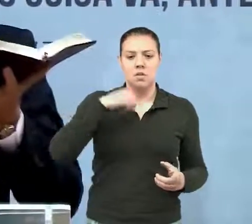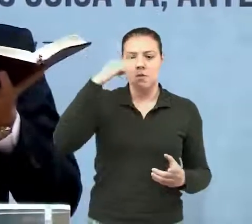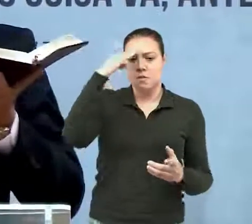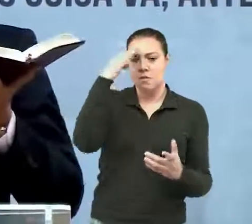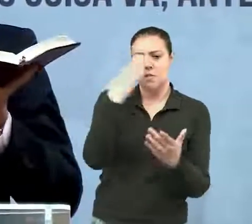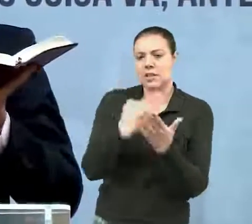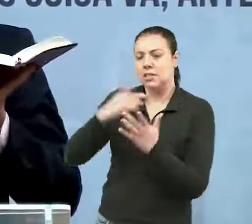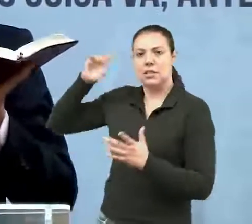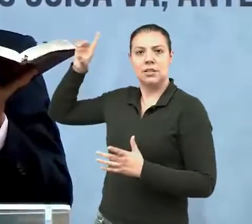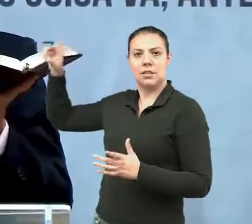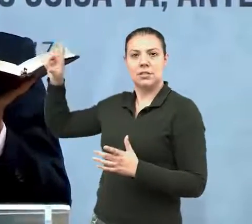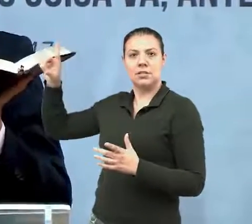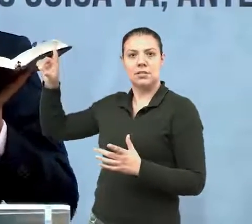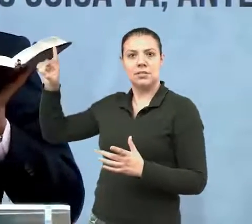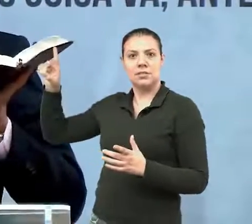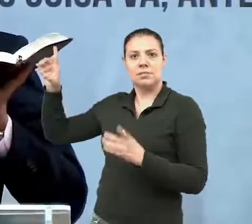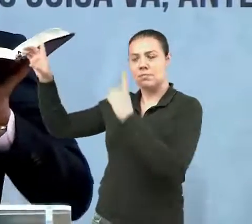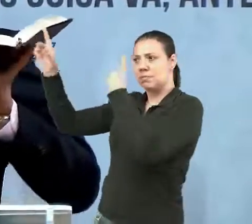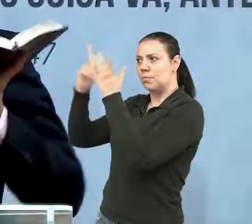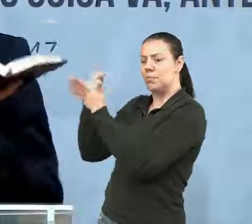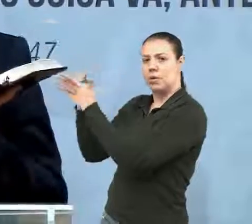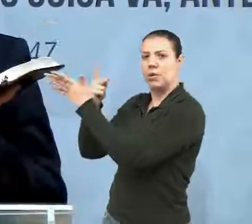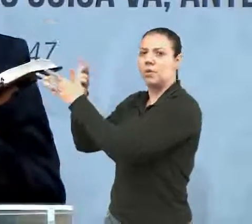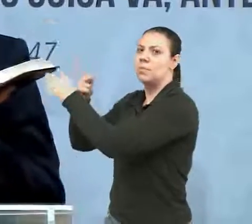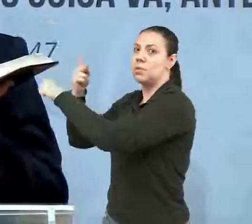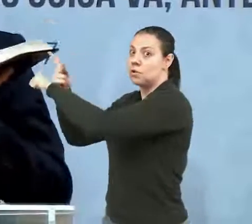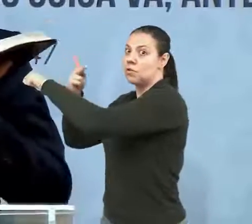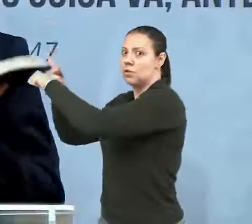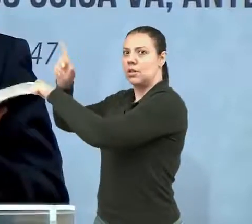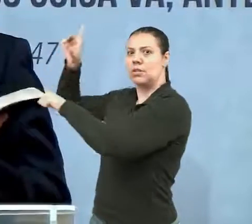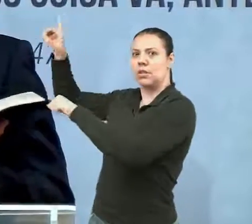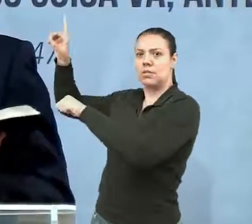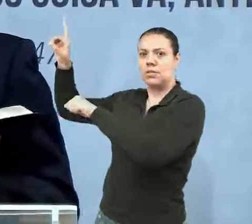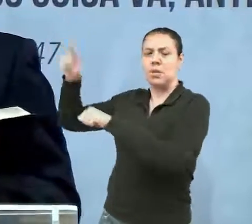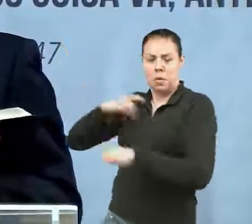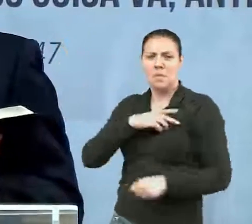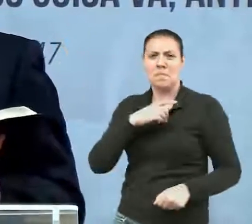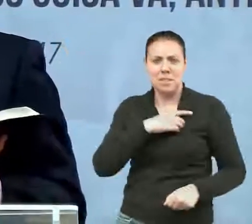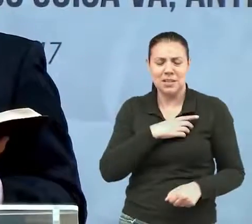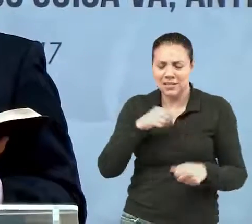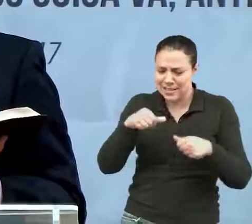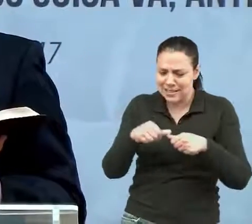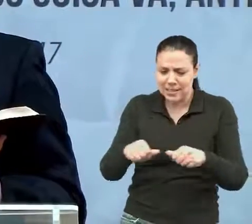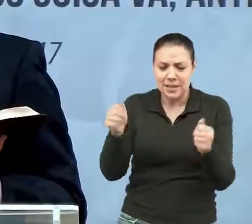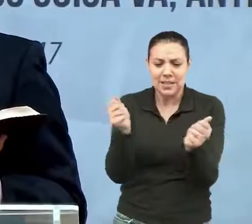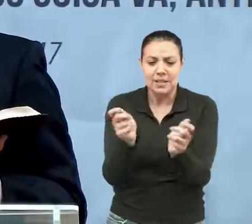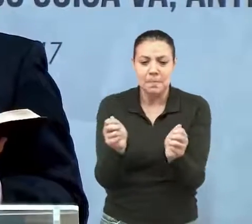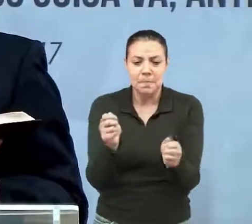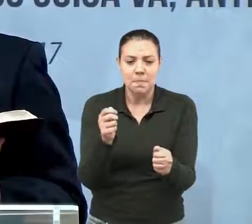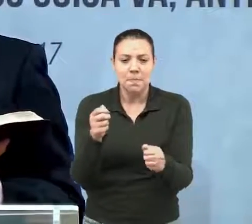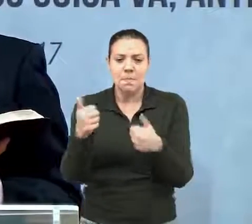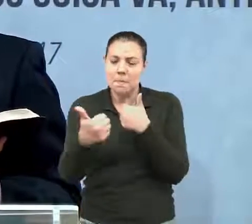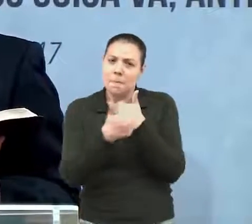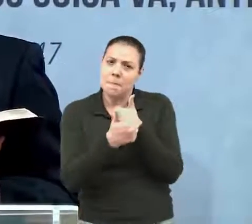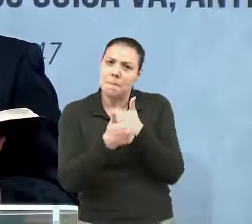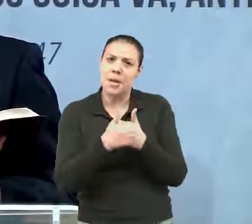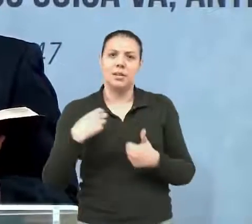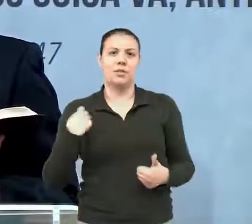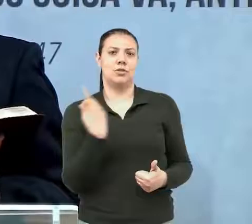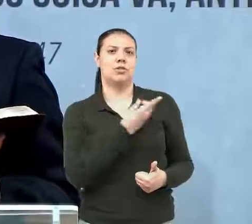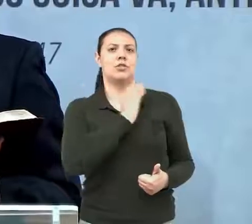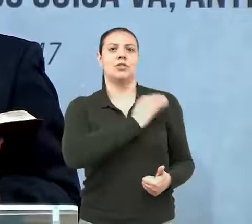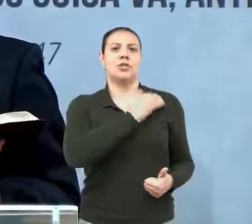o temor muitas vezes se assenta no trono do nosso coração, para nos